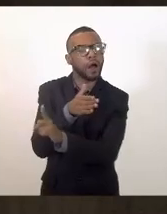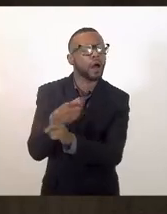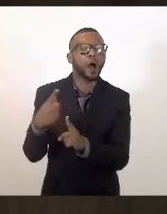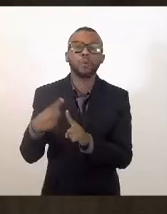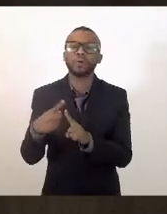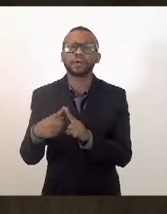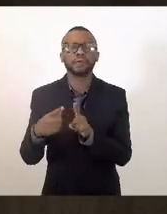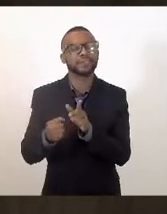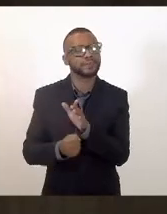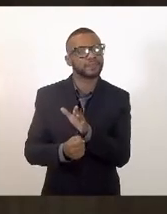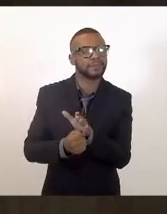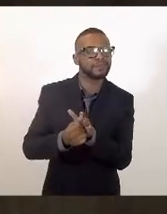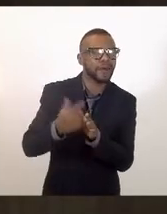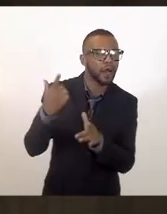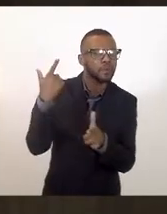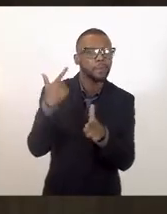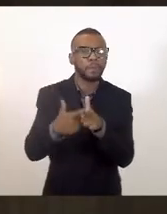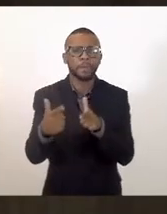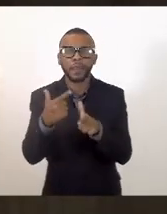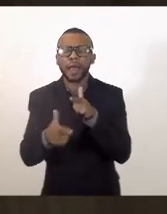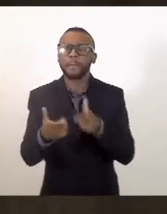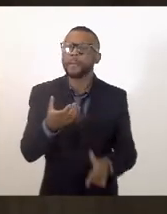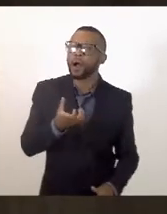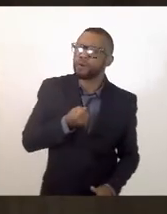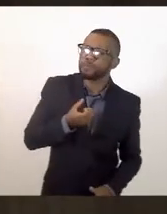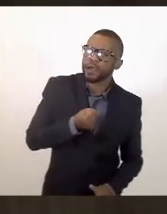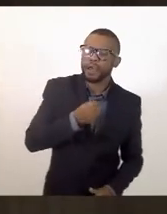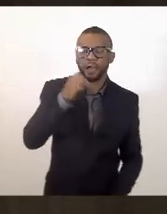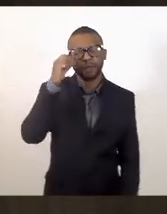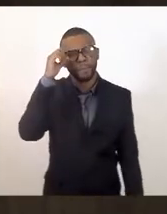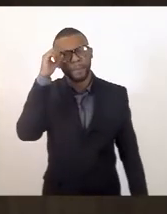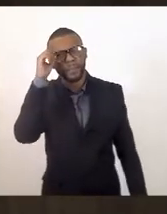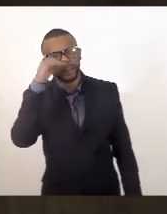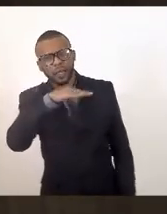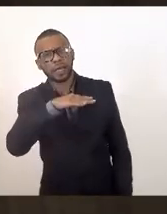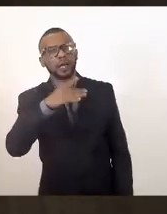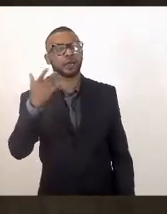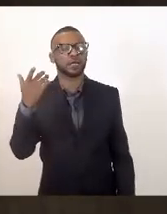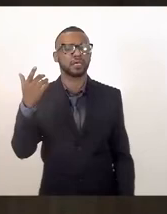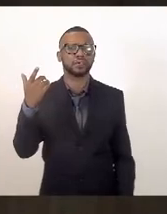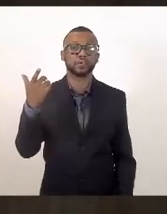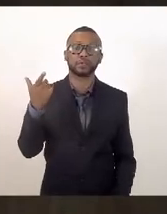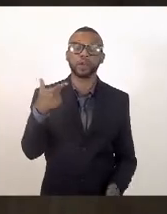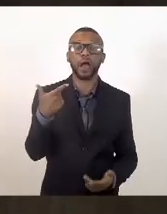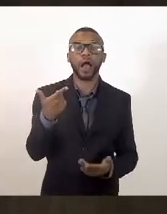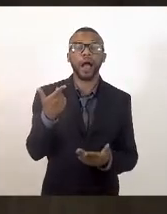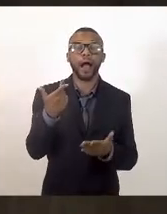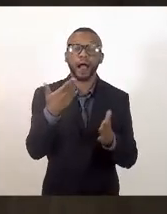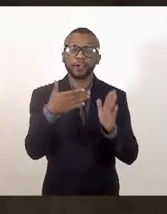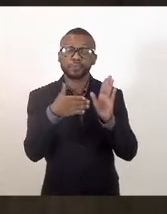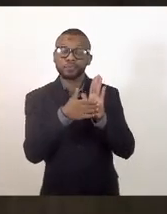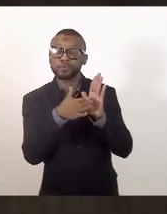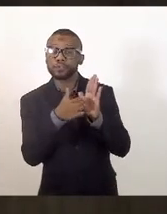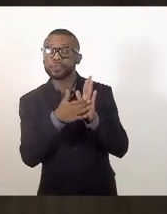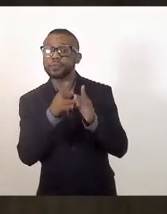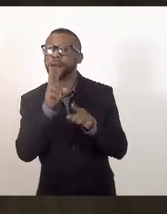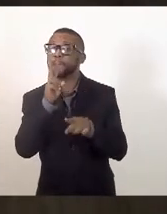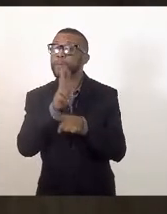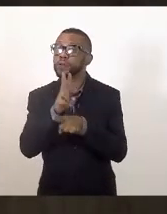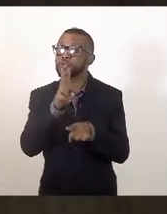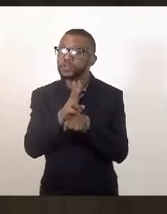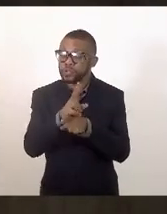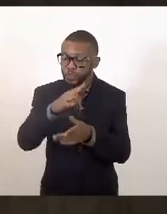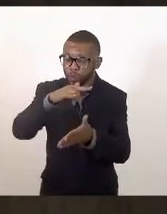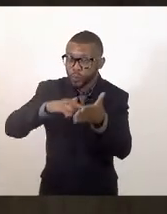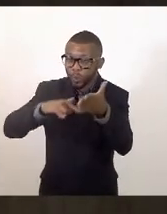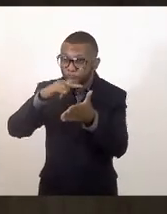problemas, covardia, essas coisas todas, maldade, as medidas protetivas que são